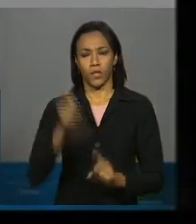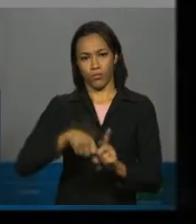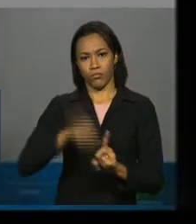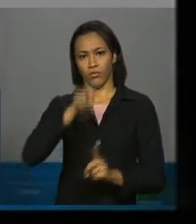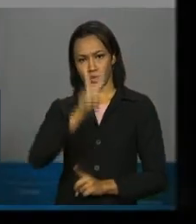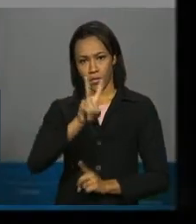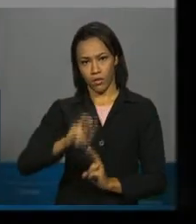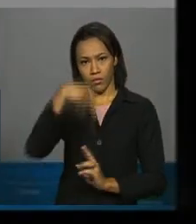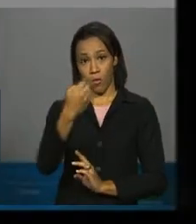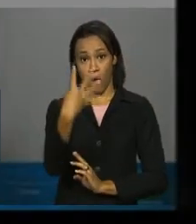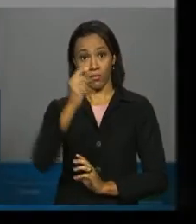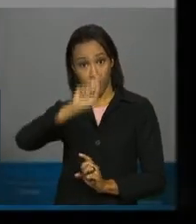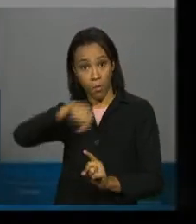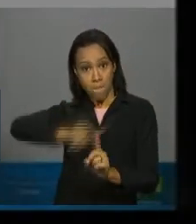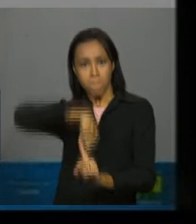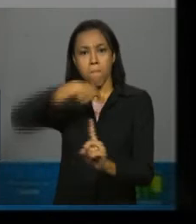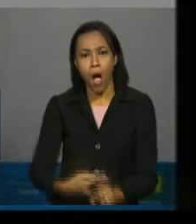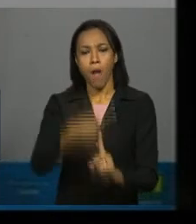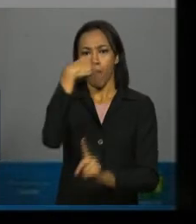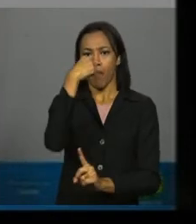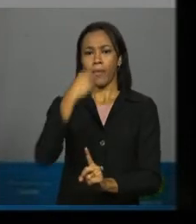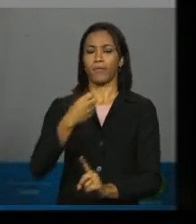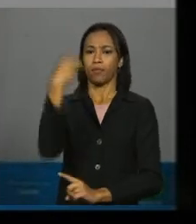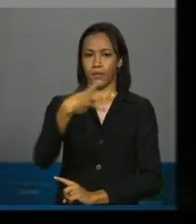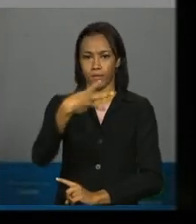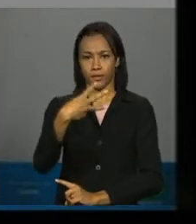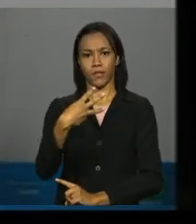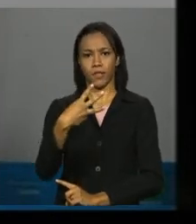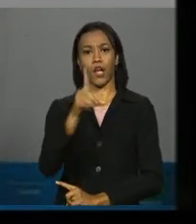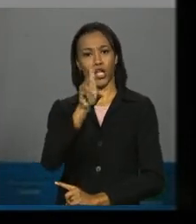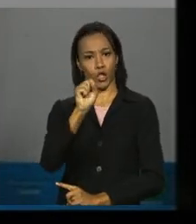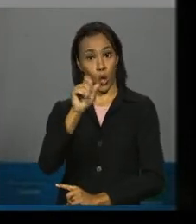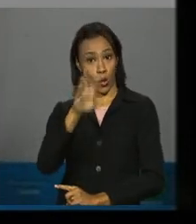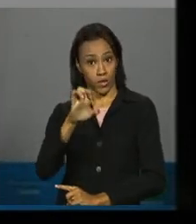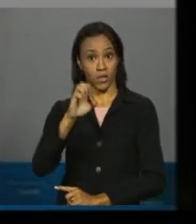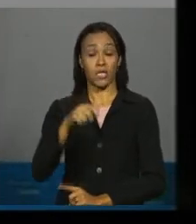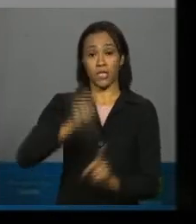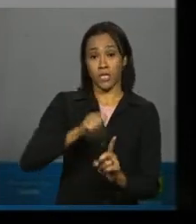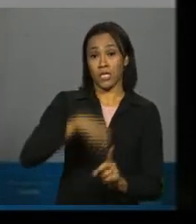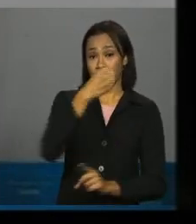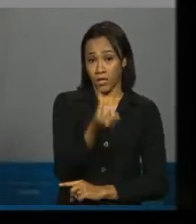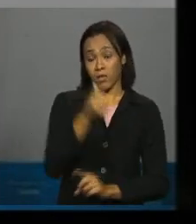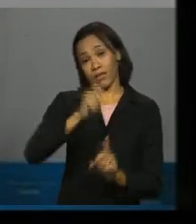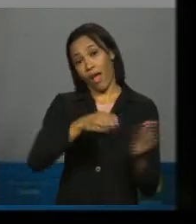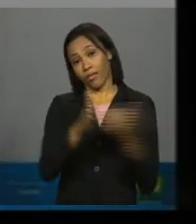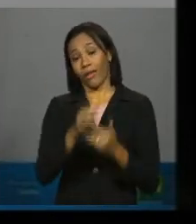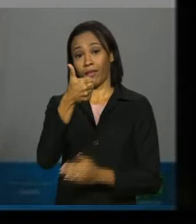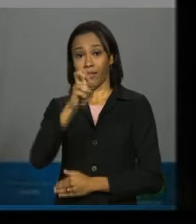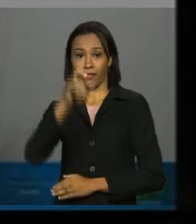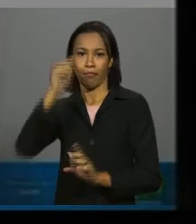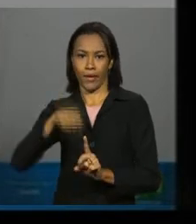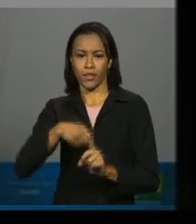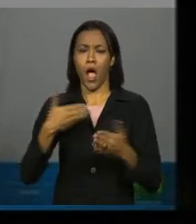dois meses ou quatro depois ela fazia dois reforços na terceira e quarta dose aos 6 meses aos 15 meses agora nesse esquema